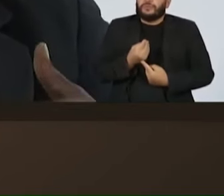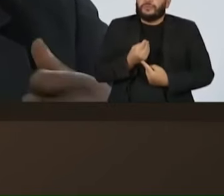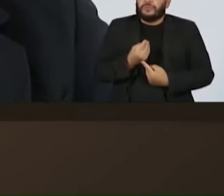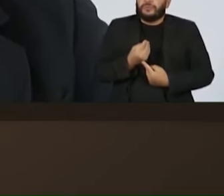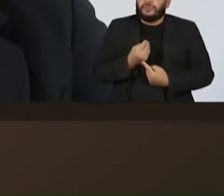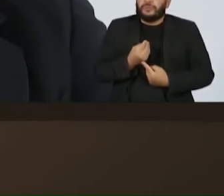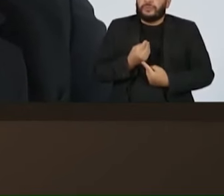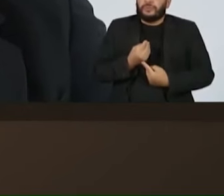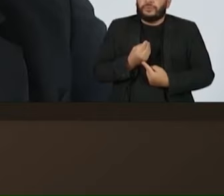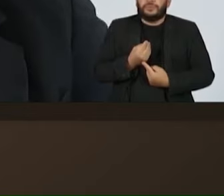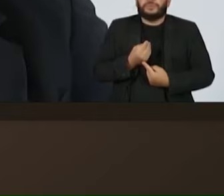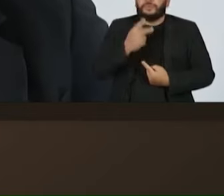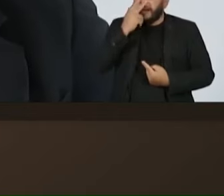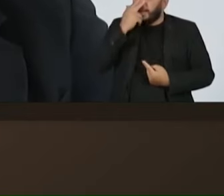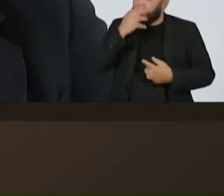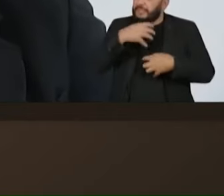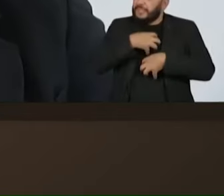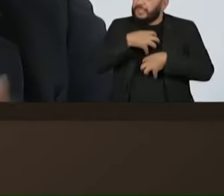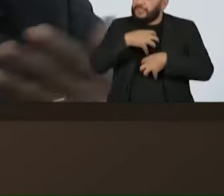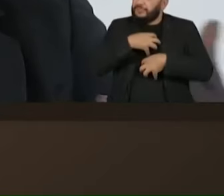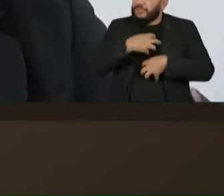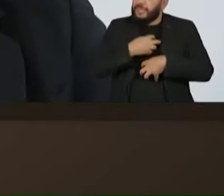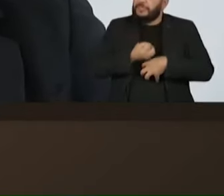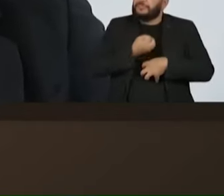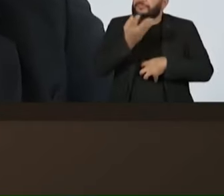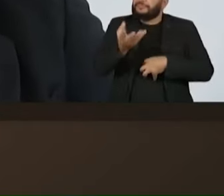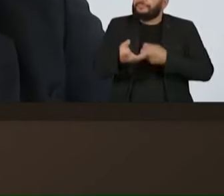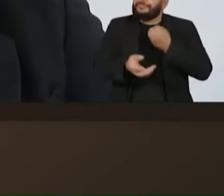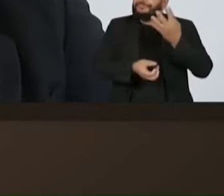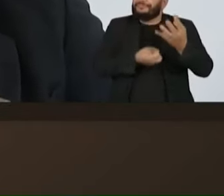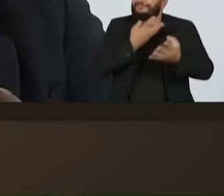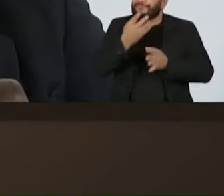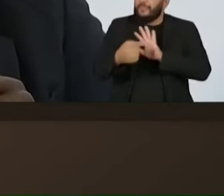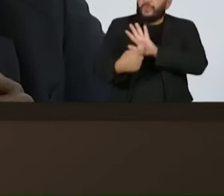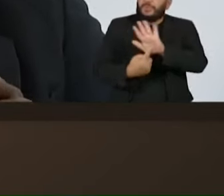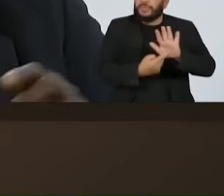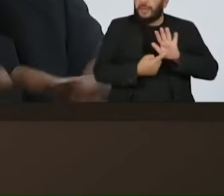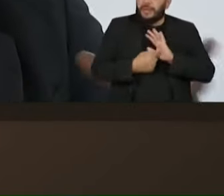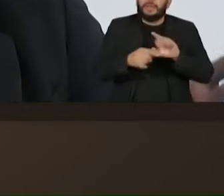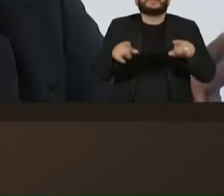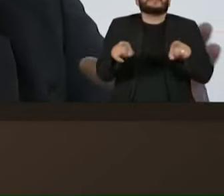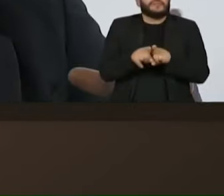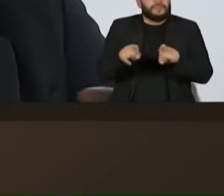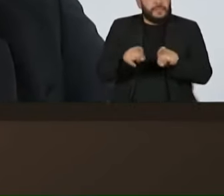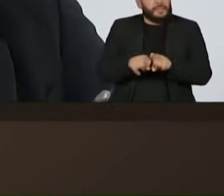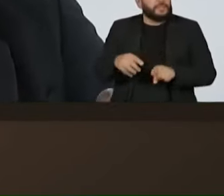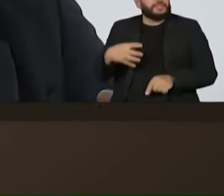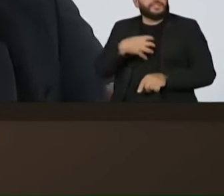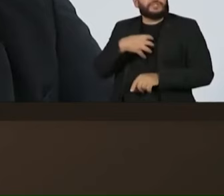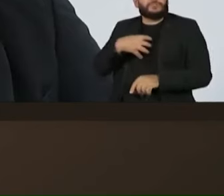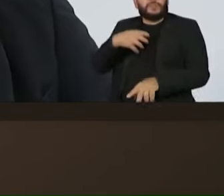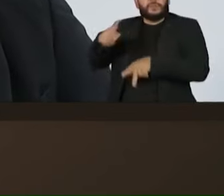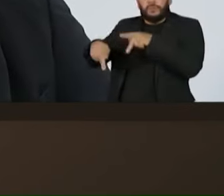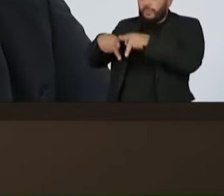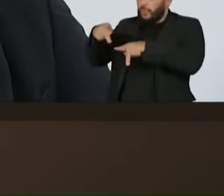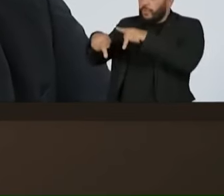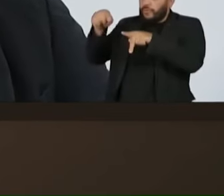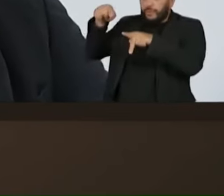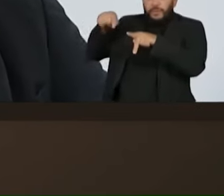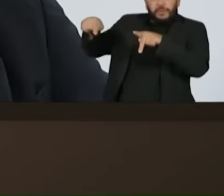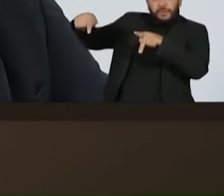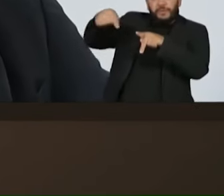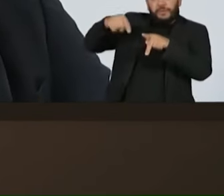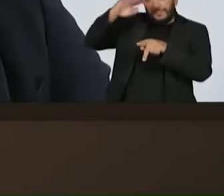não só expressar os meus sentimentos, mas os sentimentos do povo brasileiro, a expressão do povo brasileiro. A gente é muito plural,